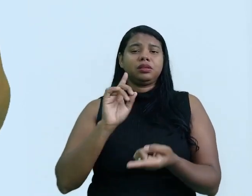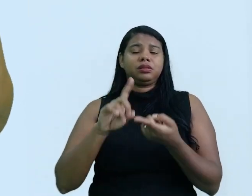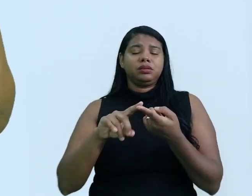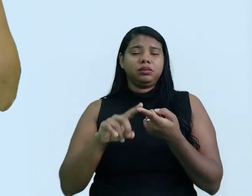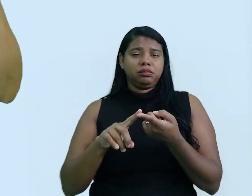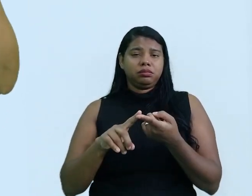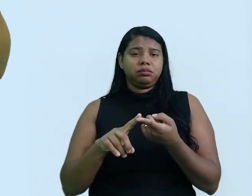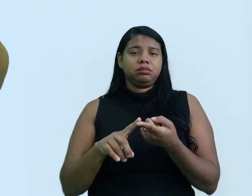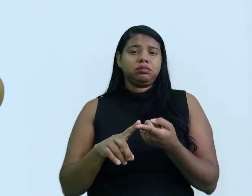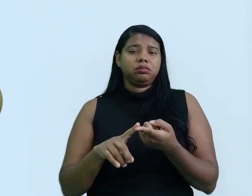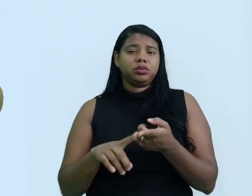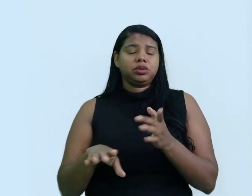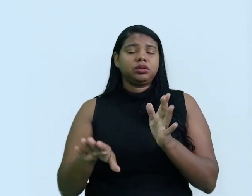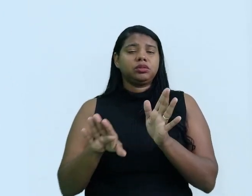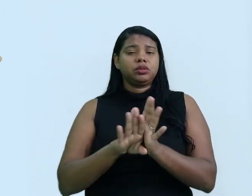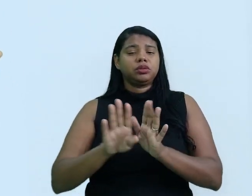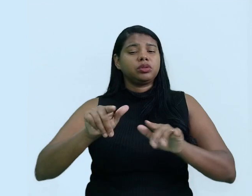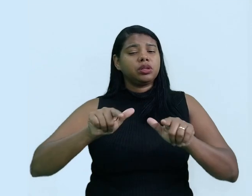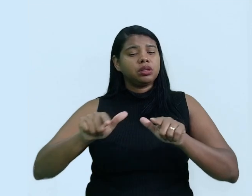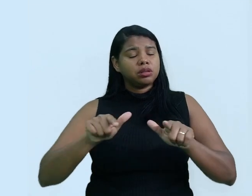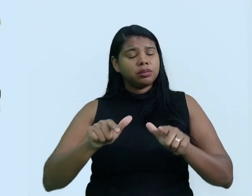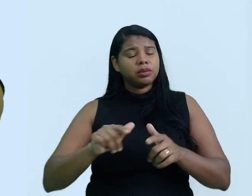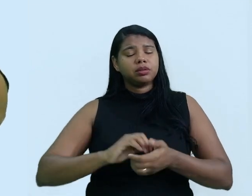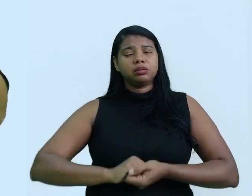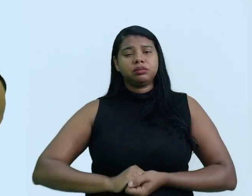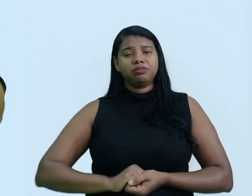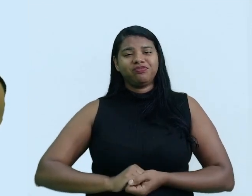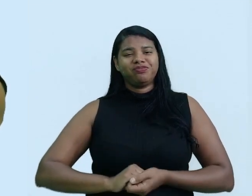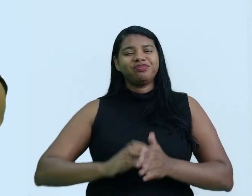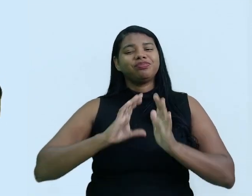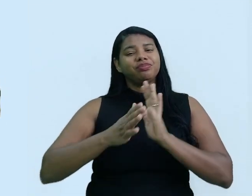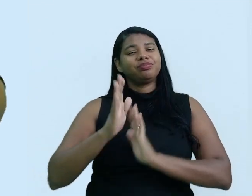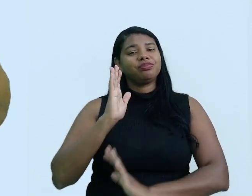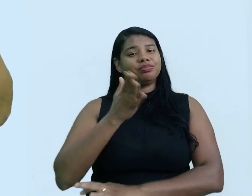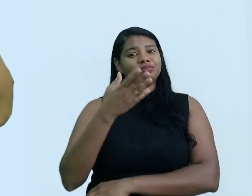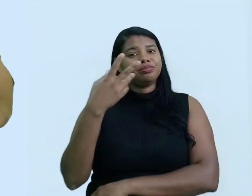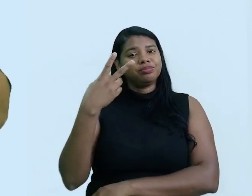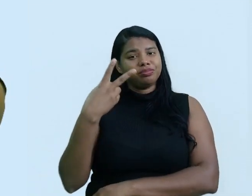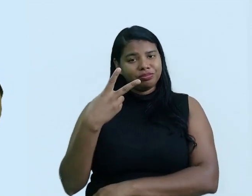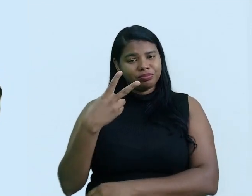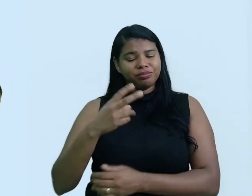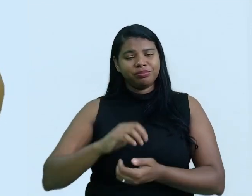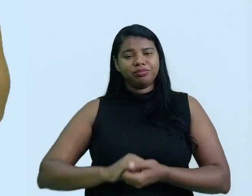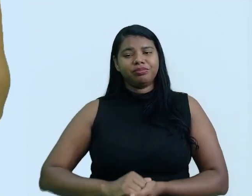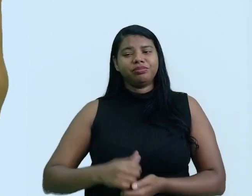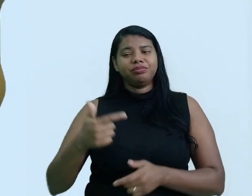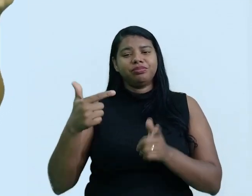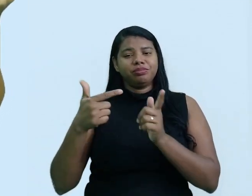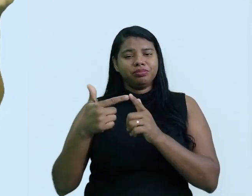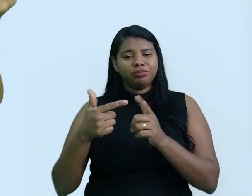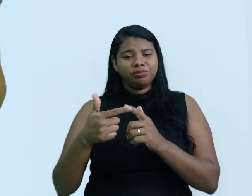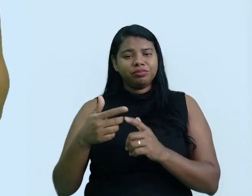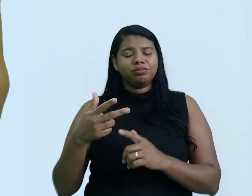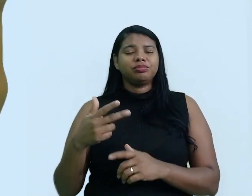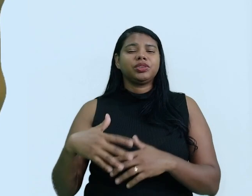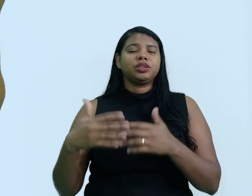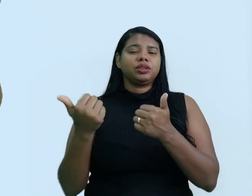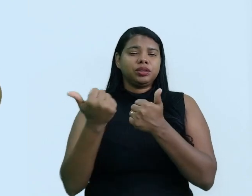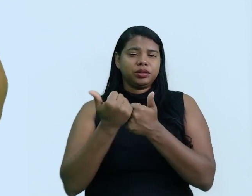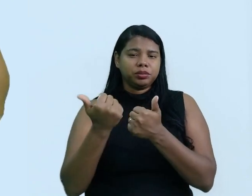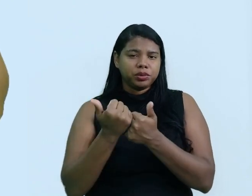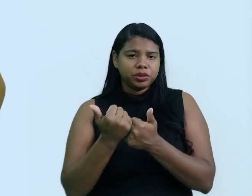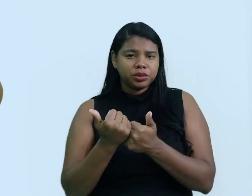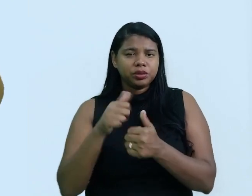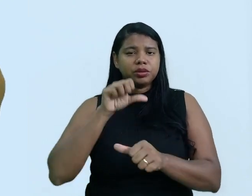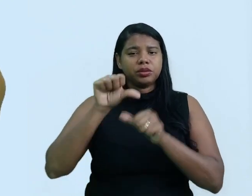risco na sua chegada ao trabalhador. Então, a gente já viu 2 pontos. Tentar substituir, né, o maquinário.